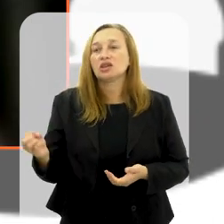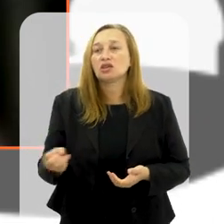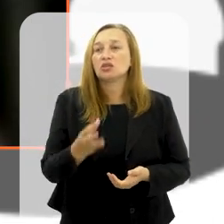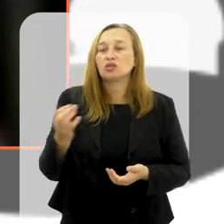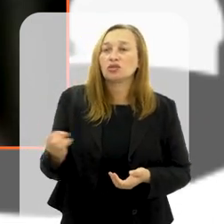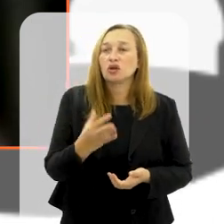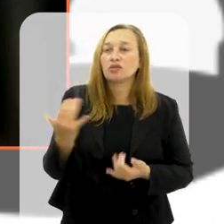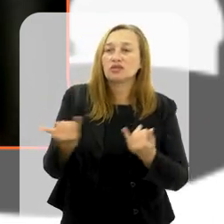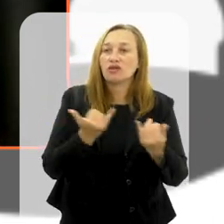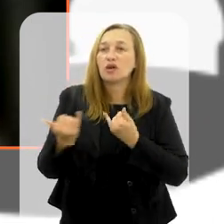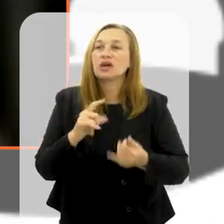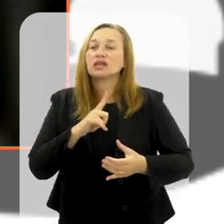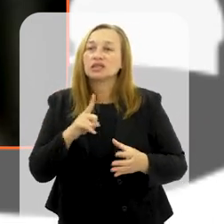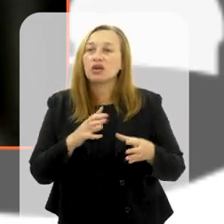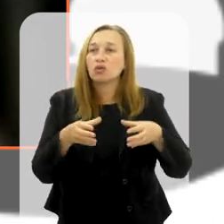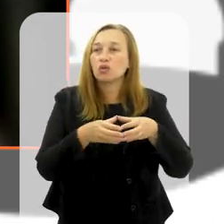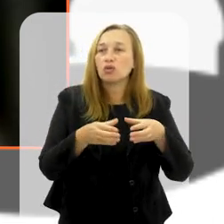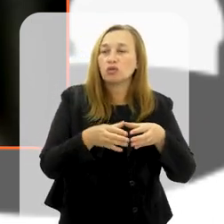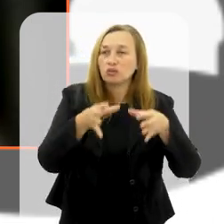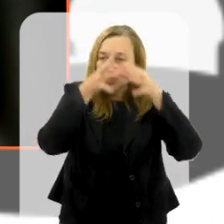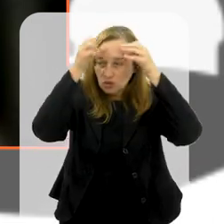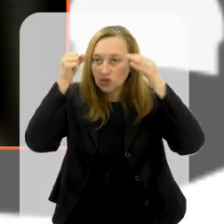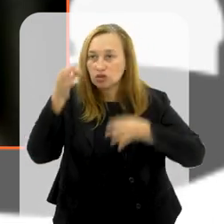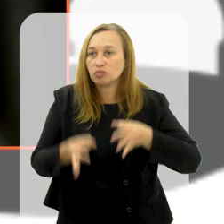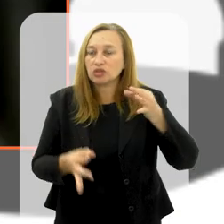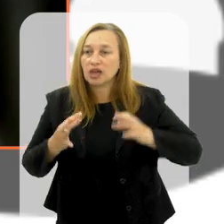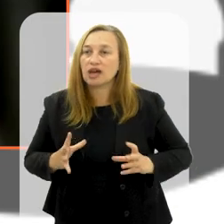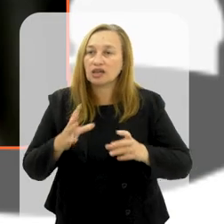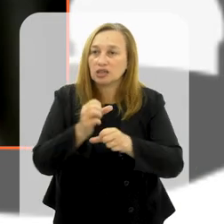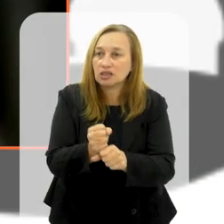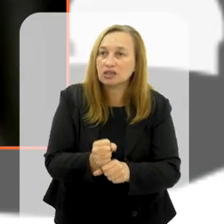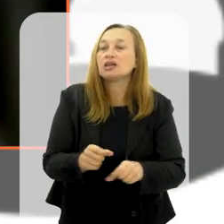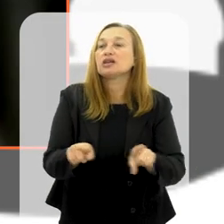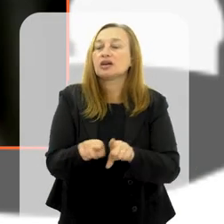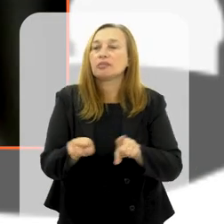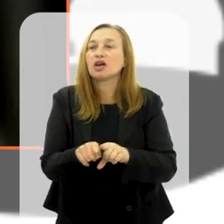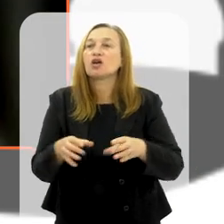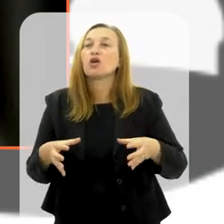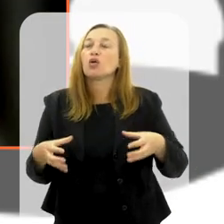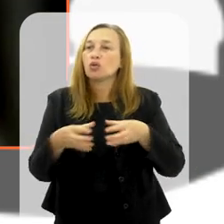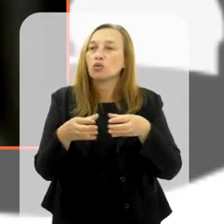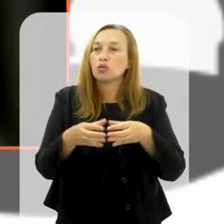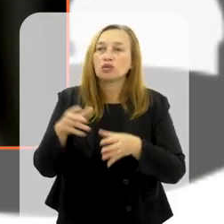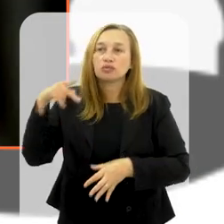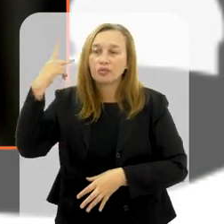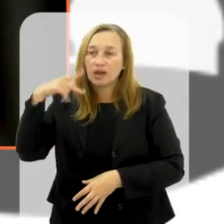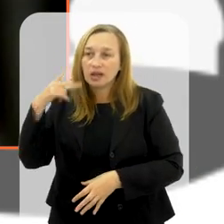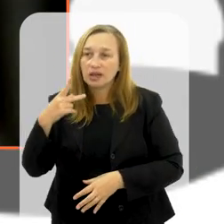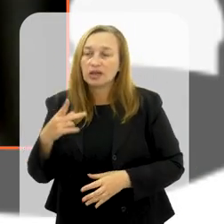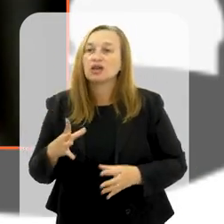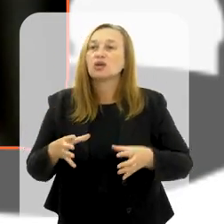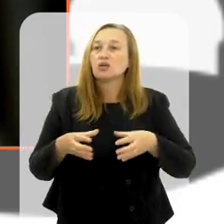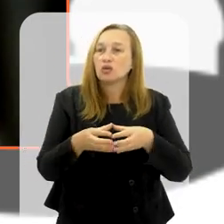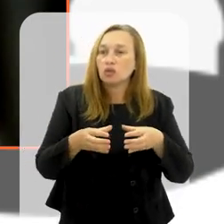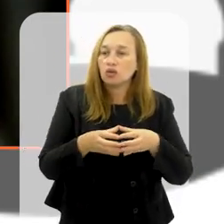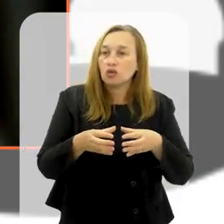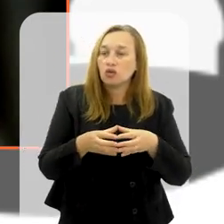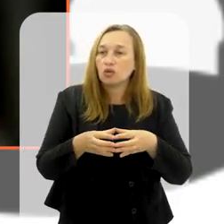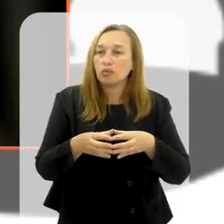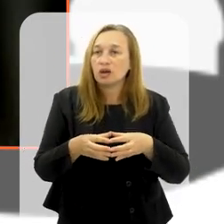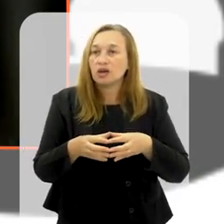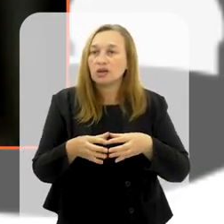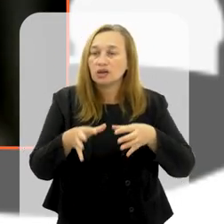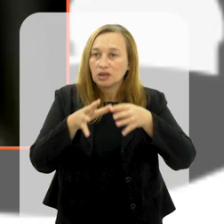surgindo. Já tem até o grupo dos tribunais de conta, o grupo dos parlamentos, os grupos das Cortes Supremas de